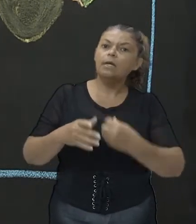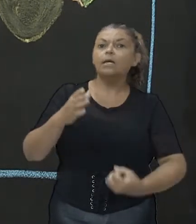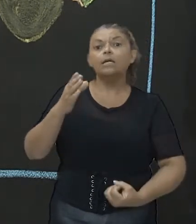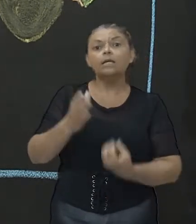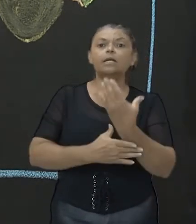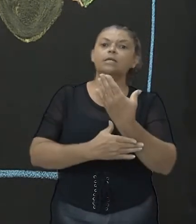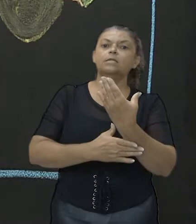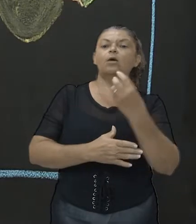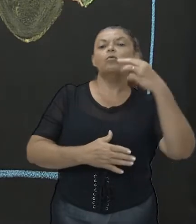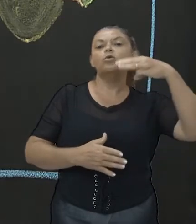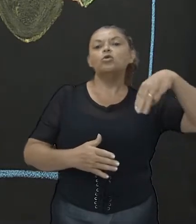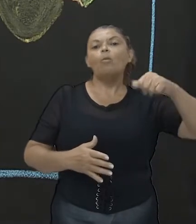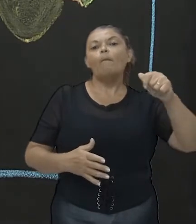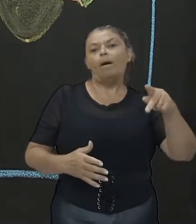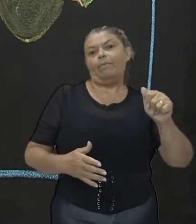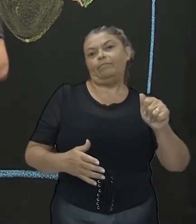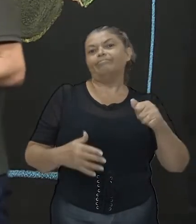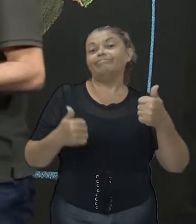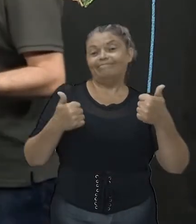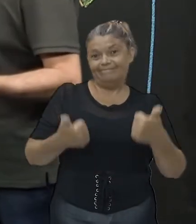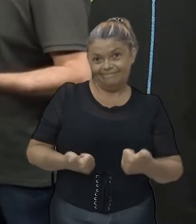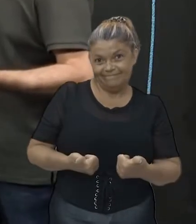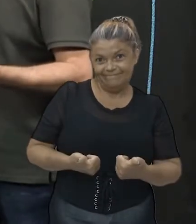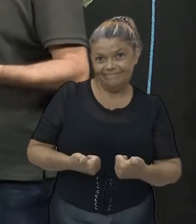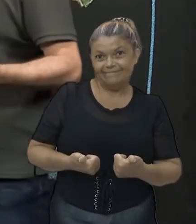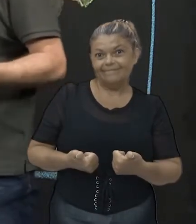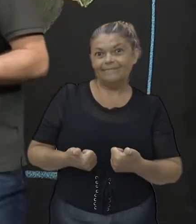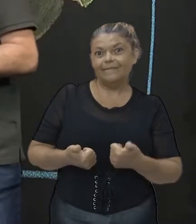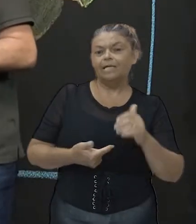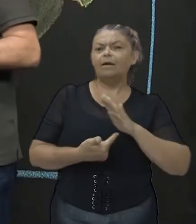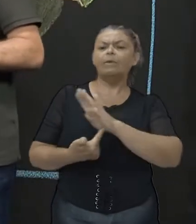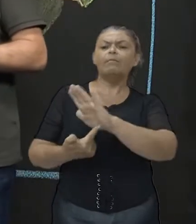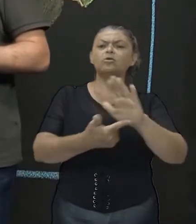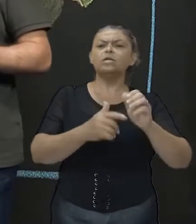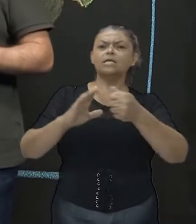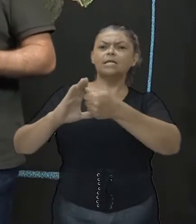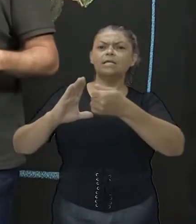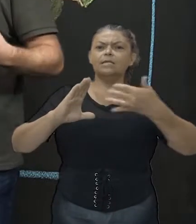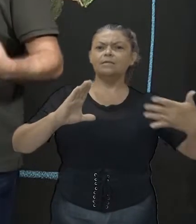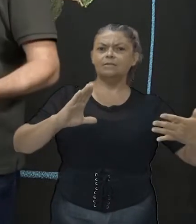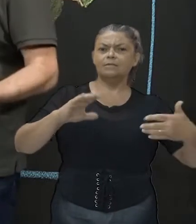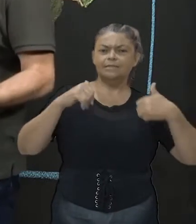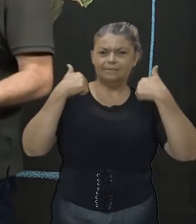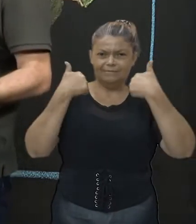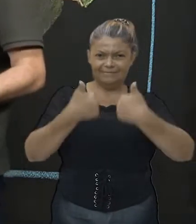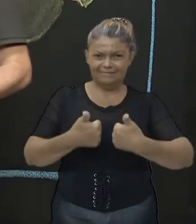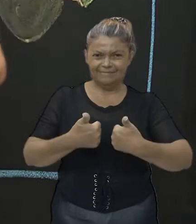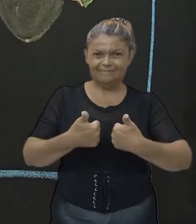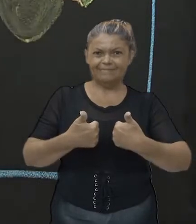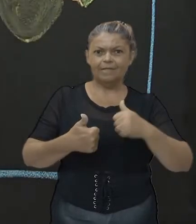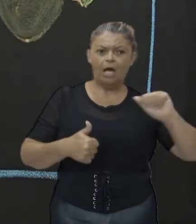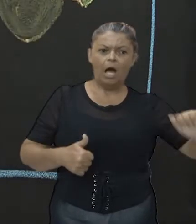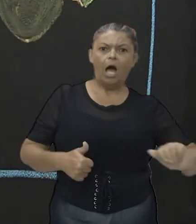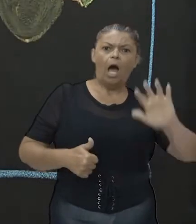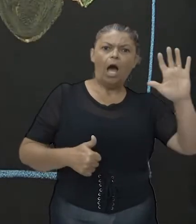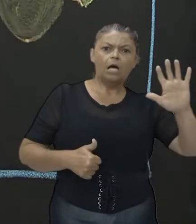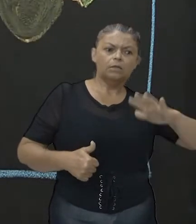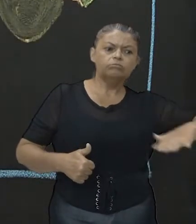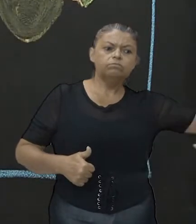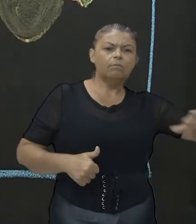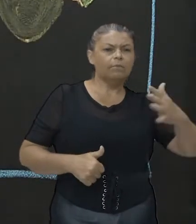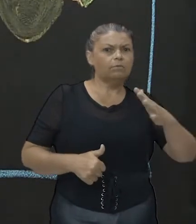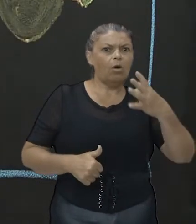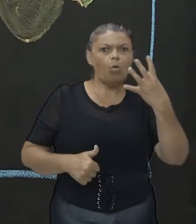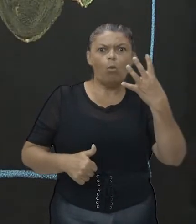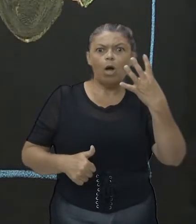gente bastante a respeito das características populacionais do continente asiático. A Ásia tem aproximadamente 4